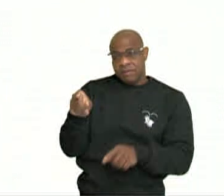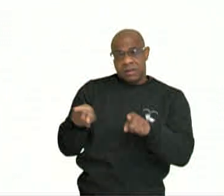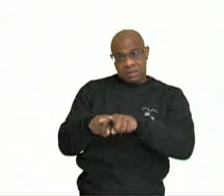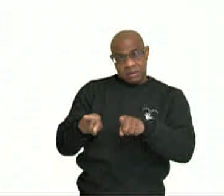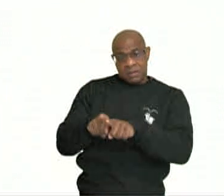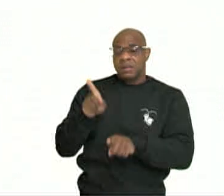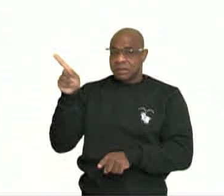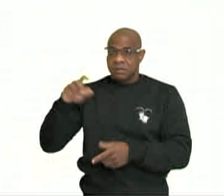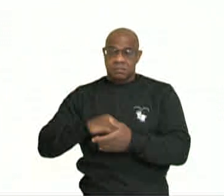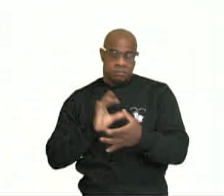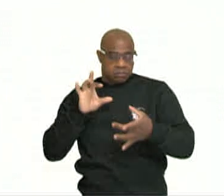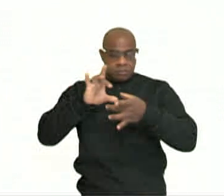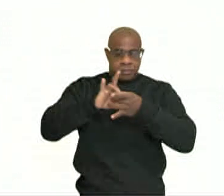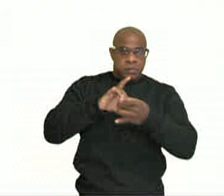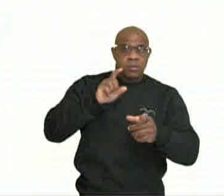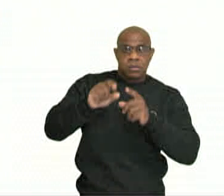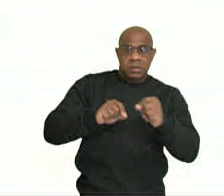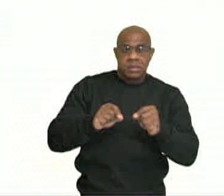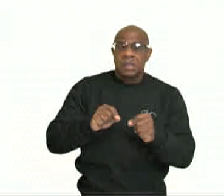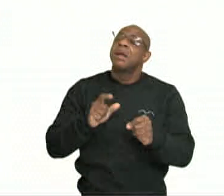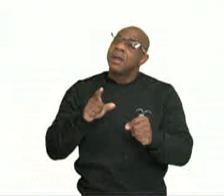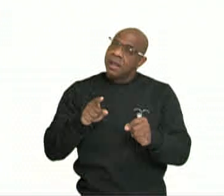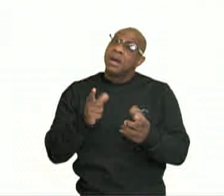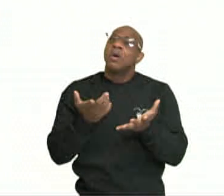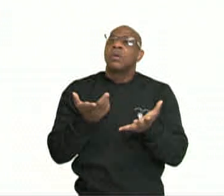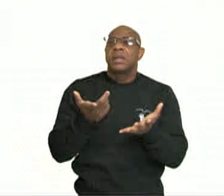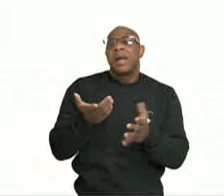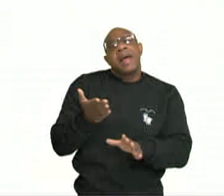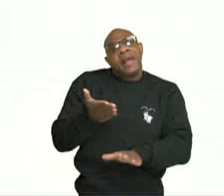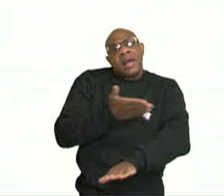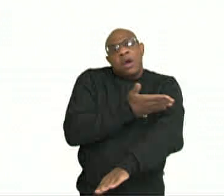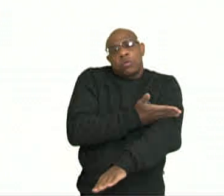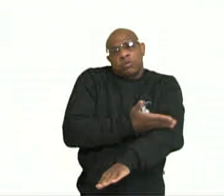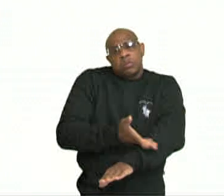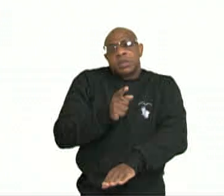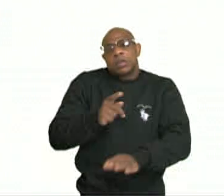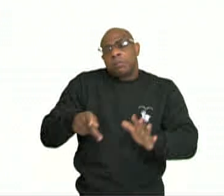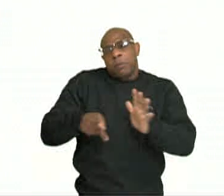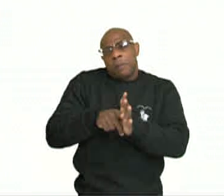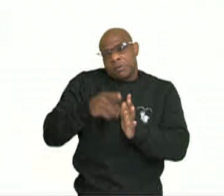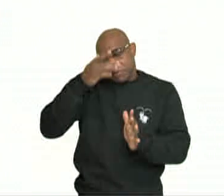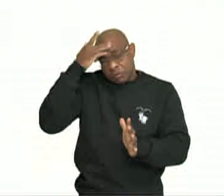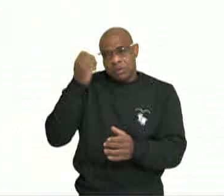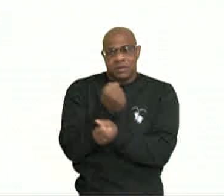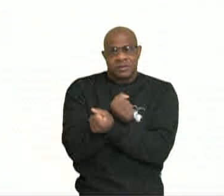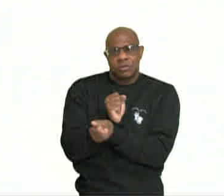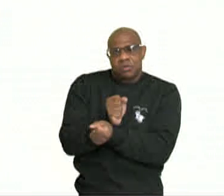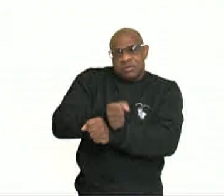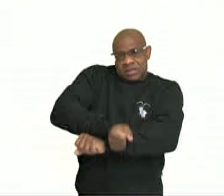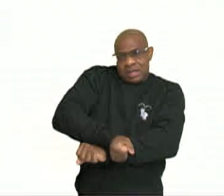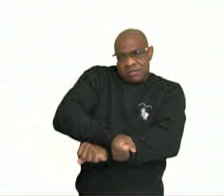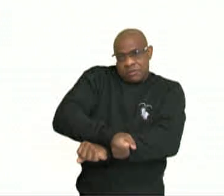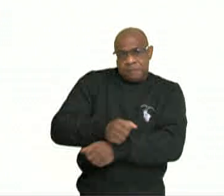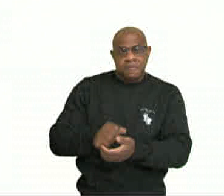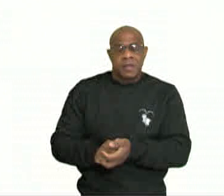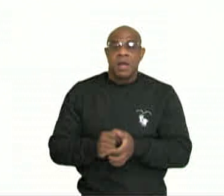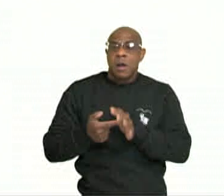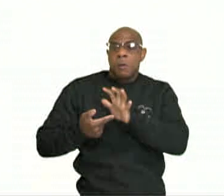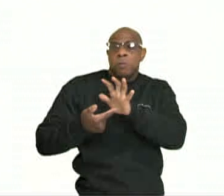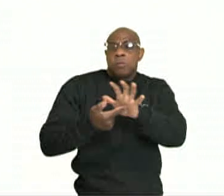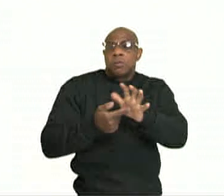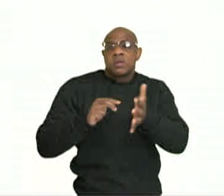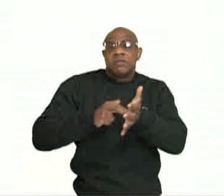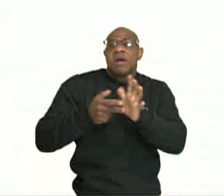a ligação dos negros escravizados com seus costumes originais e representava a resistência. No caso